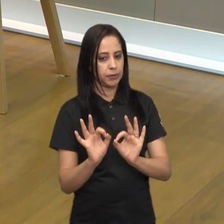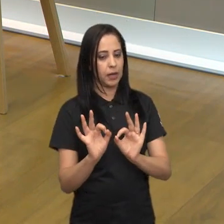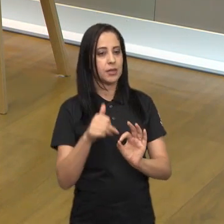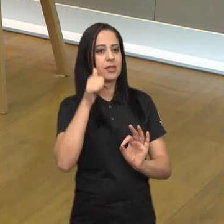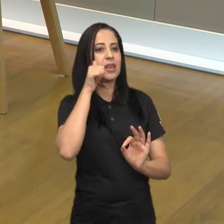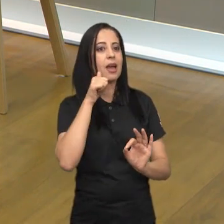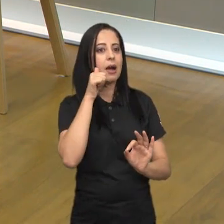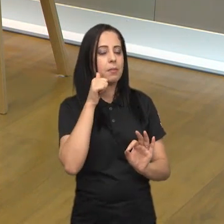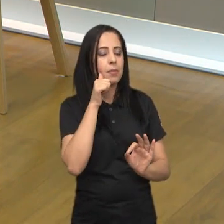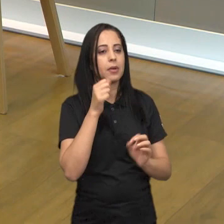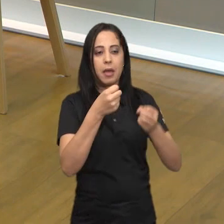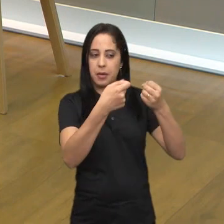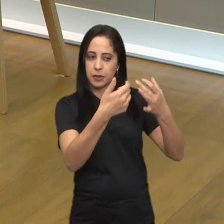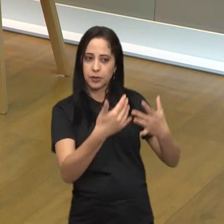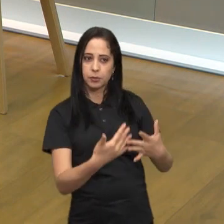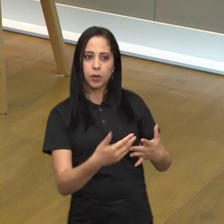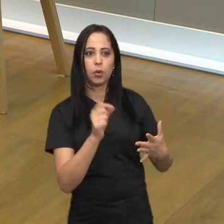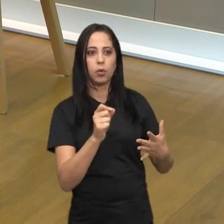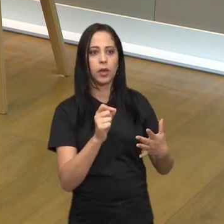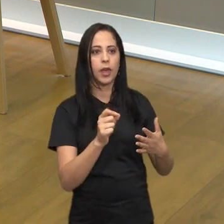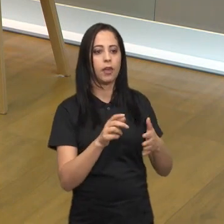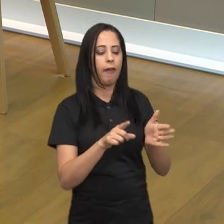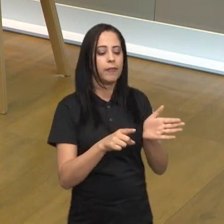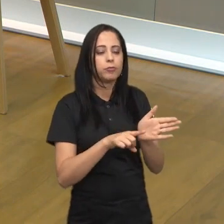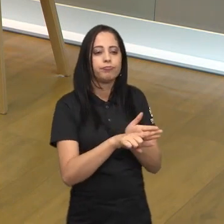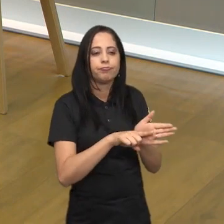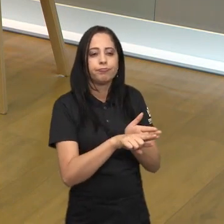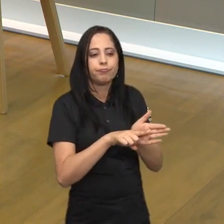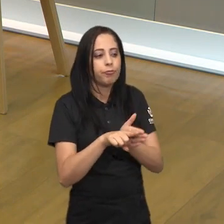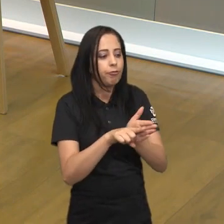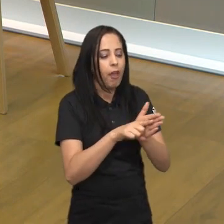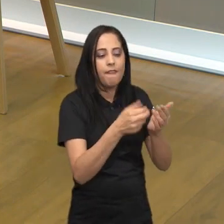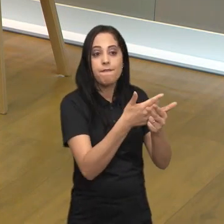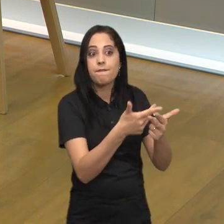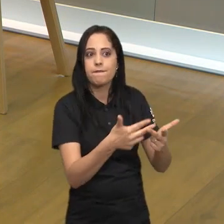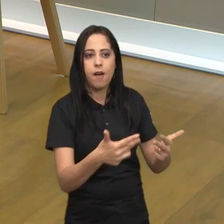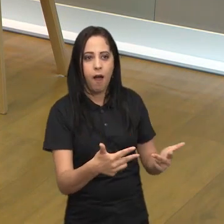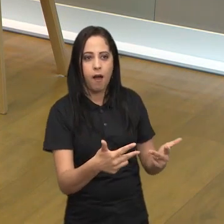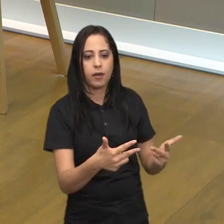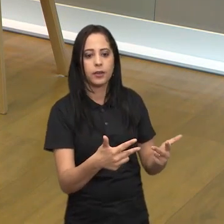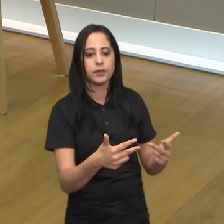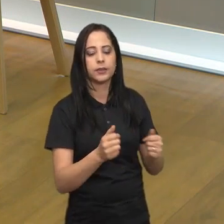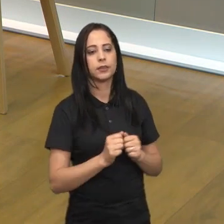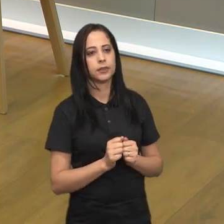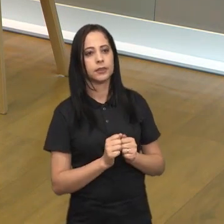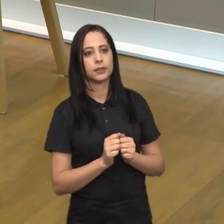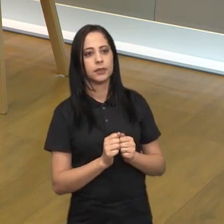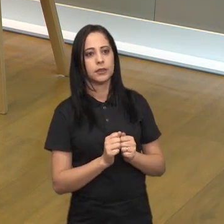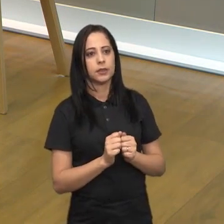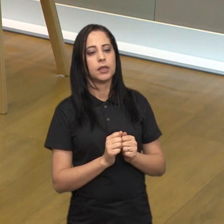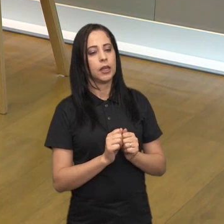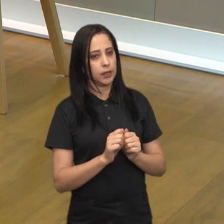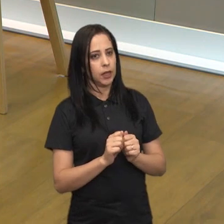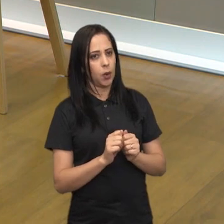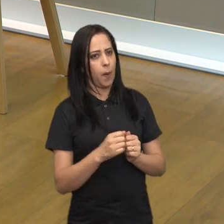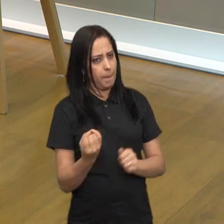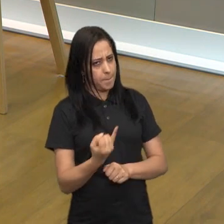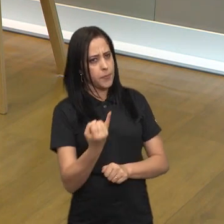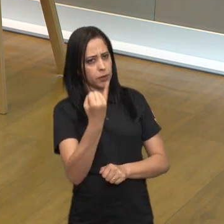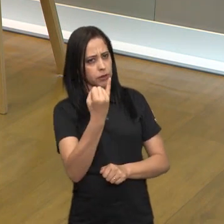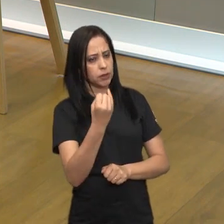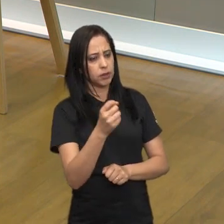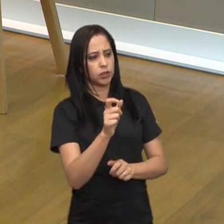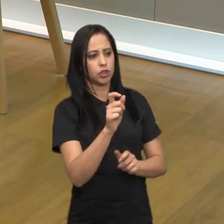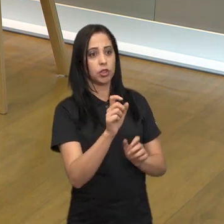falou que ela fez uma investigação, assim, não sei quantos mil exames, enfim, foi uma batelada de exames. Essa investigação, ela